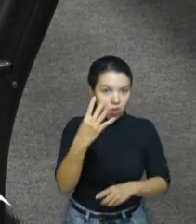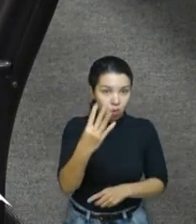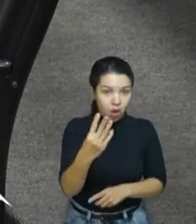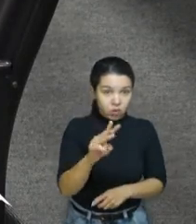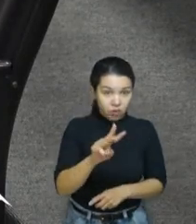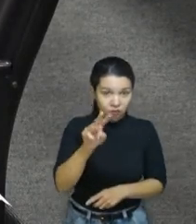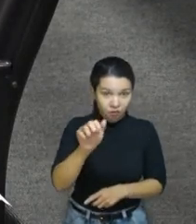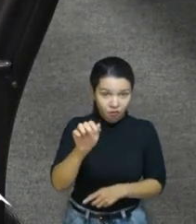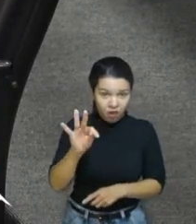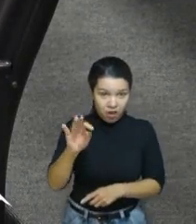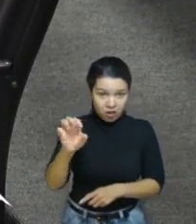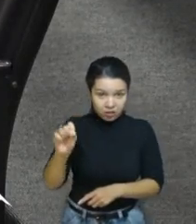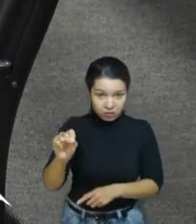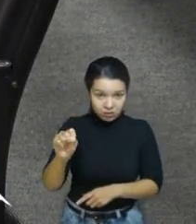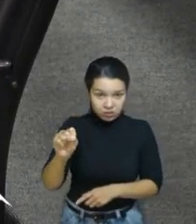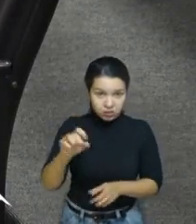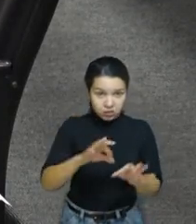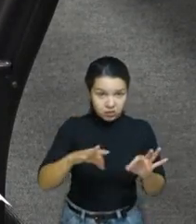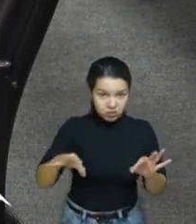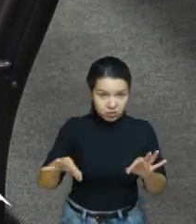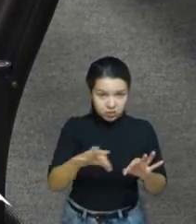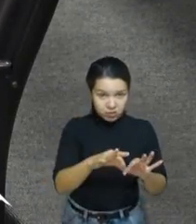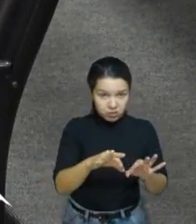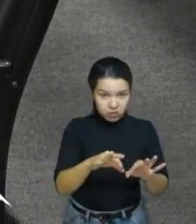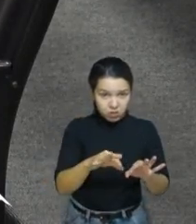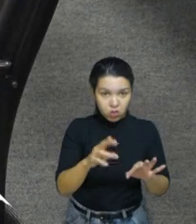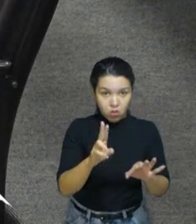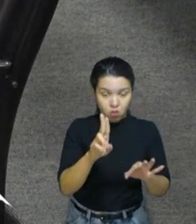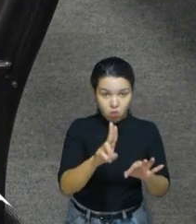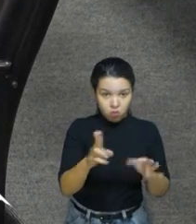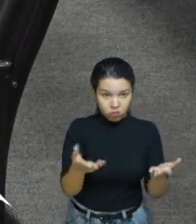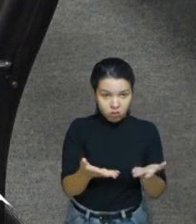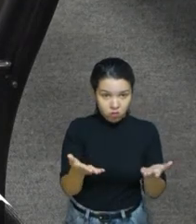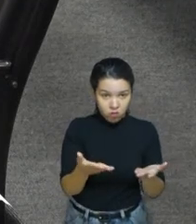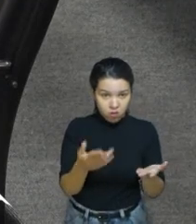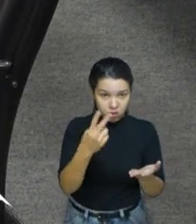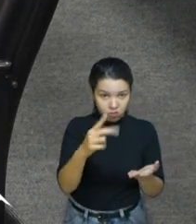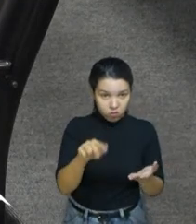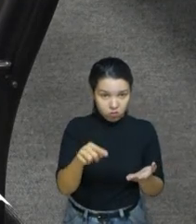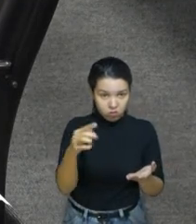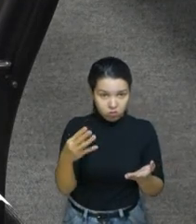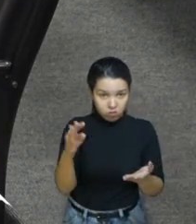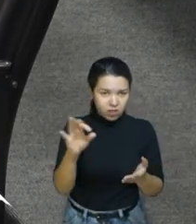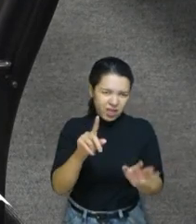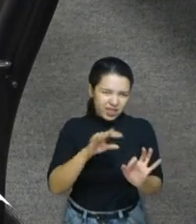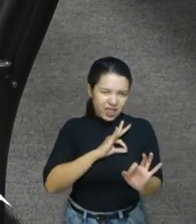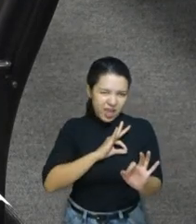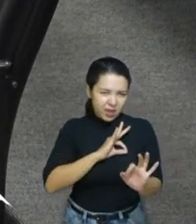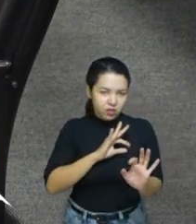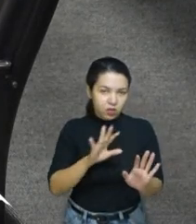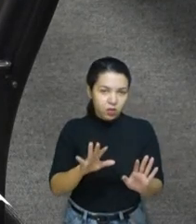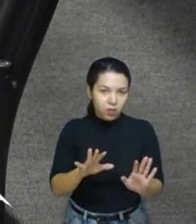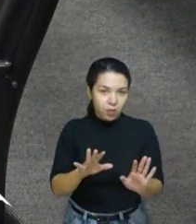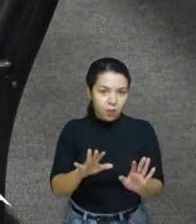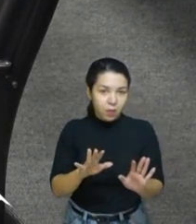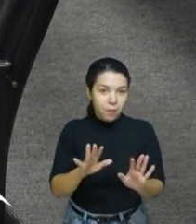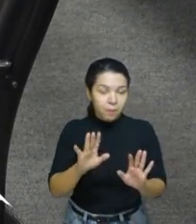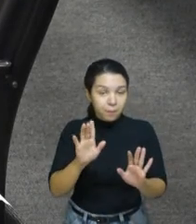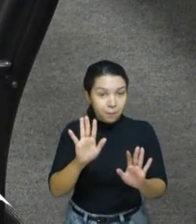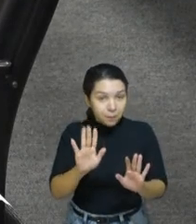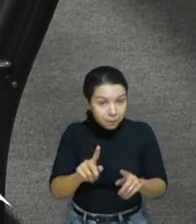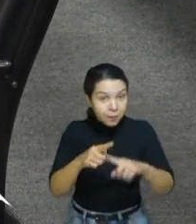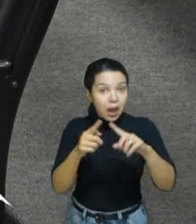por metro quadrado, sendo que aquilo que está sendo utilizado é de 2,5 watts por metro quadrado. Isso é meio técnico, tal, mas isso está na